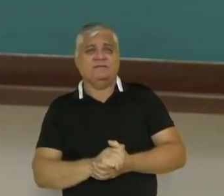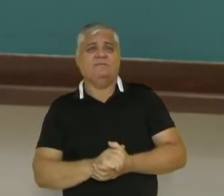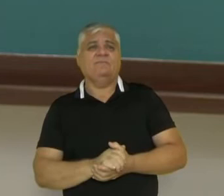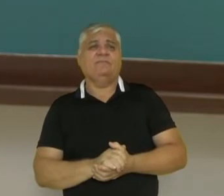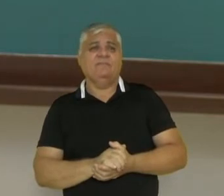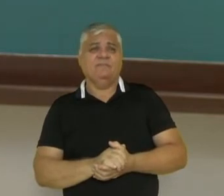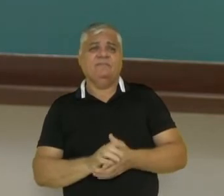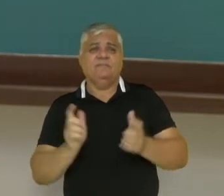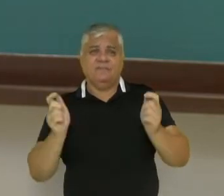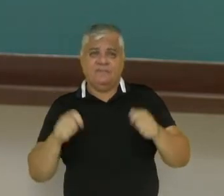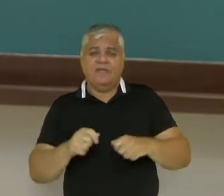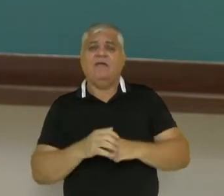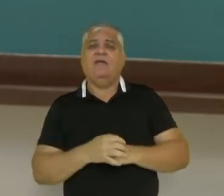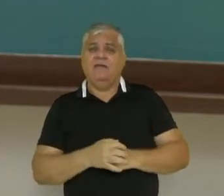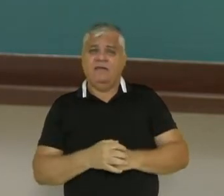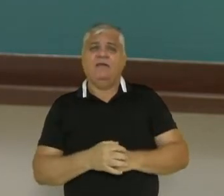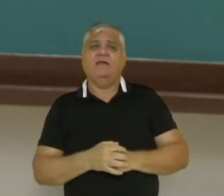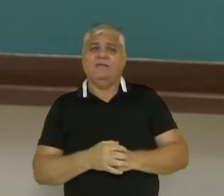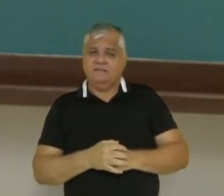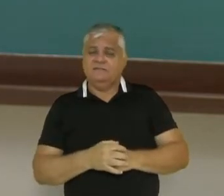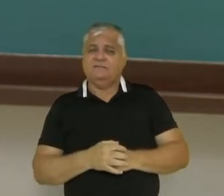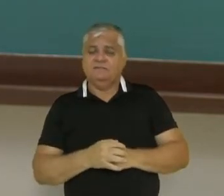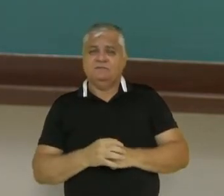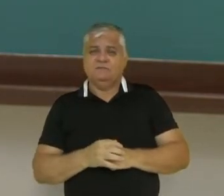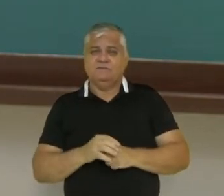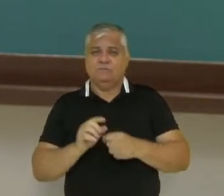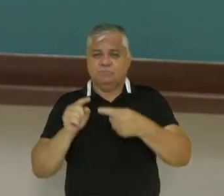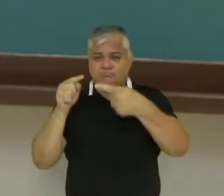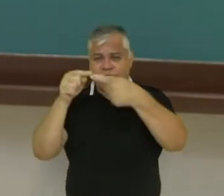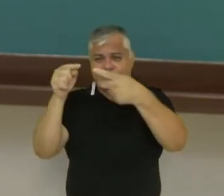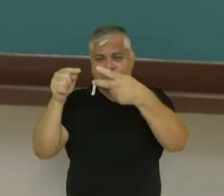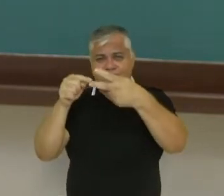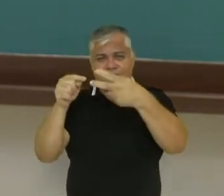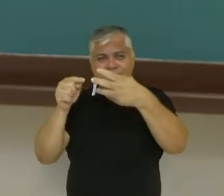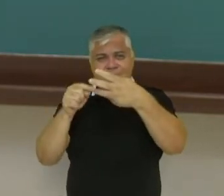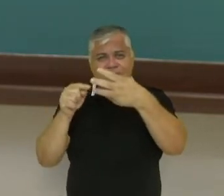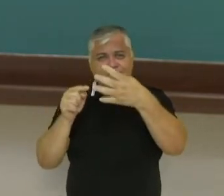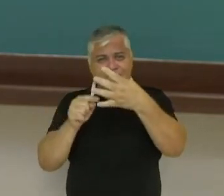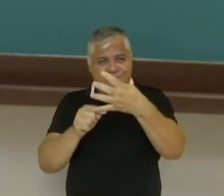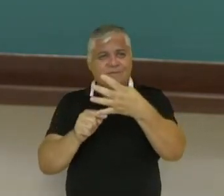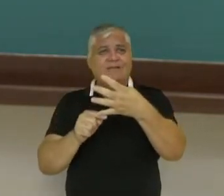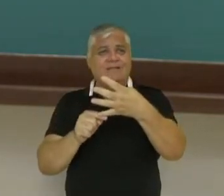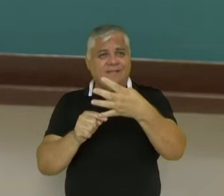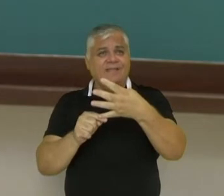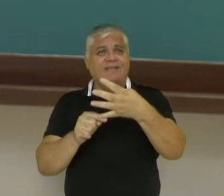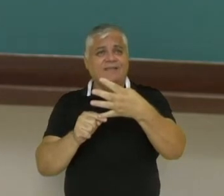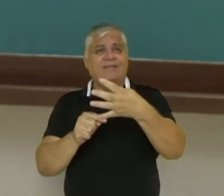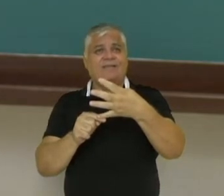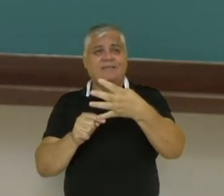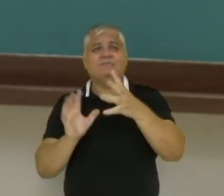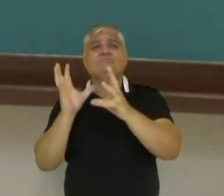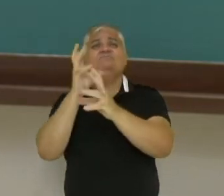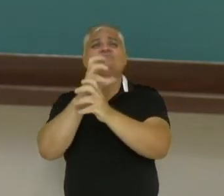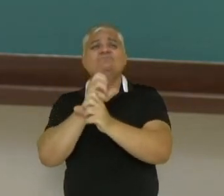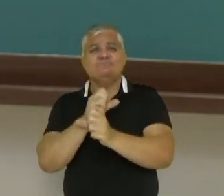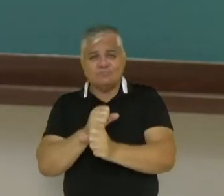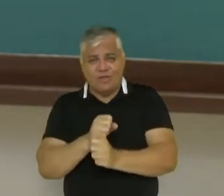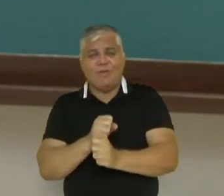faço? 4,2 mais 16,8 mais 35 litros,